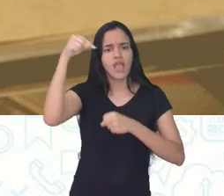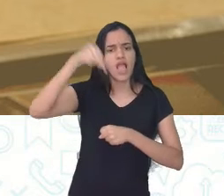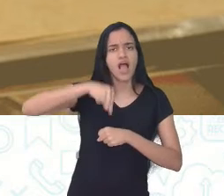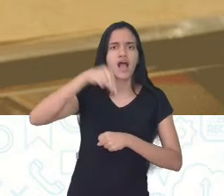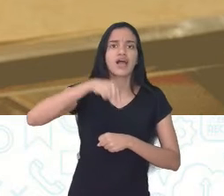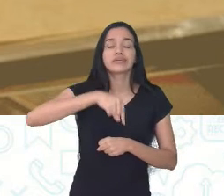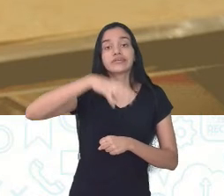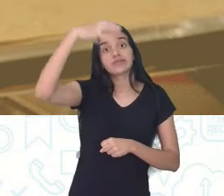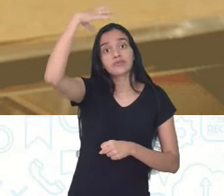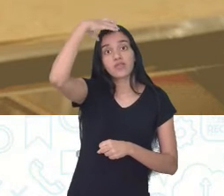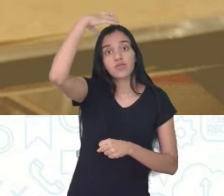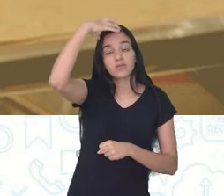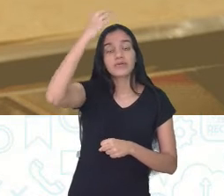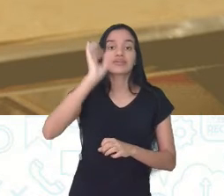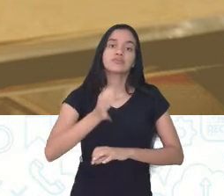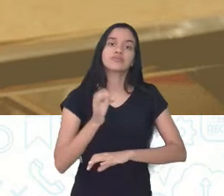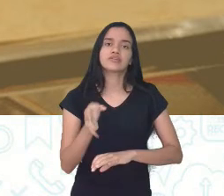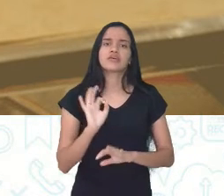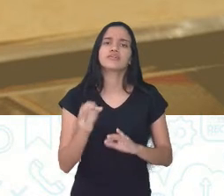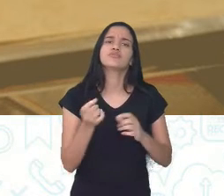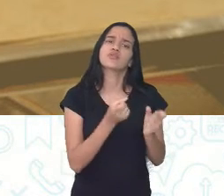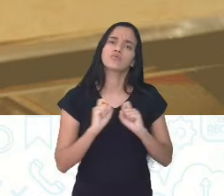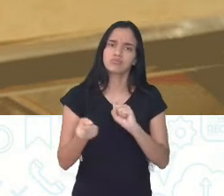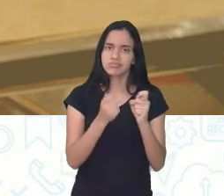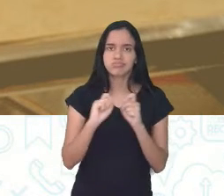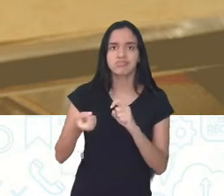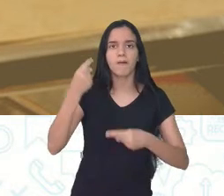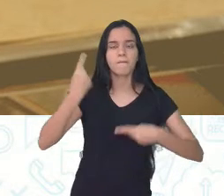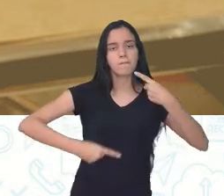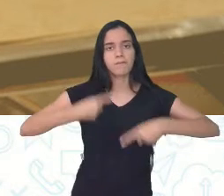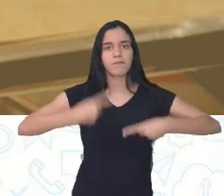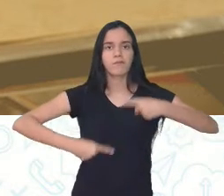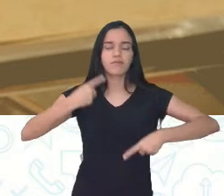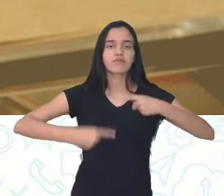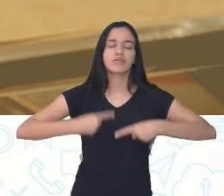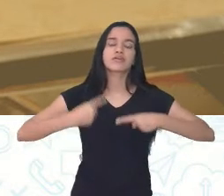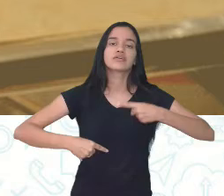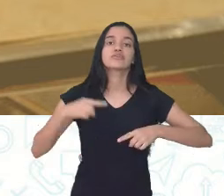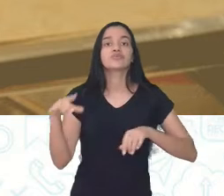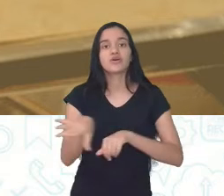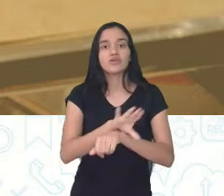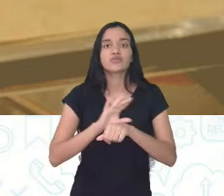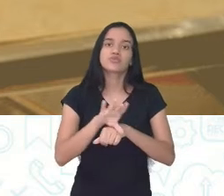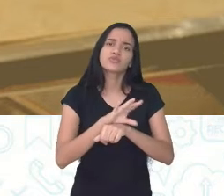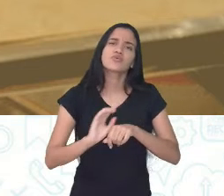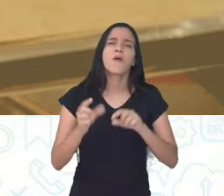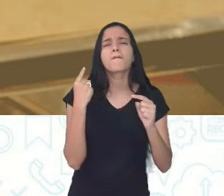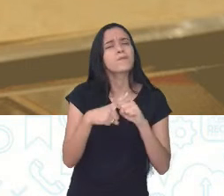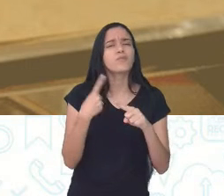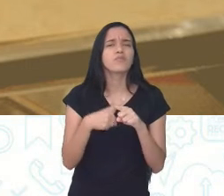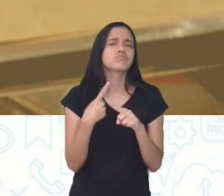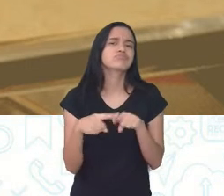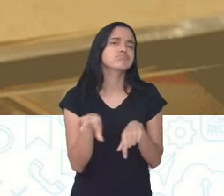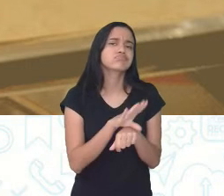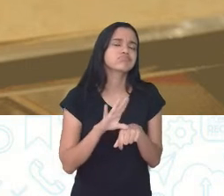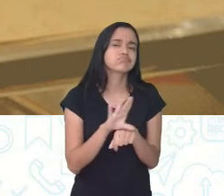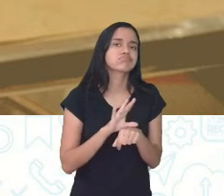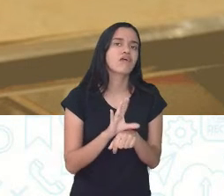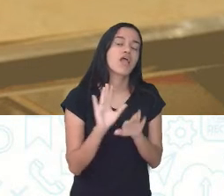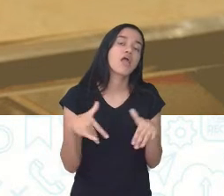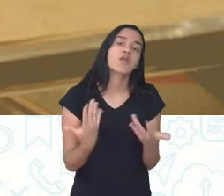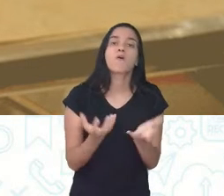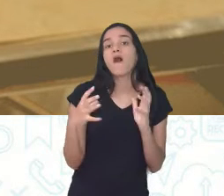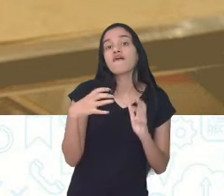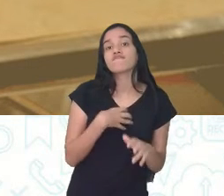do imperador. Certo? Então, o debate político se voltava em torno dessa Constituição. E por que essa Constituição? Porque era uma